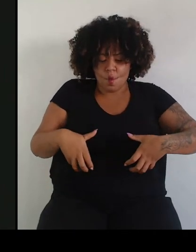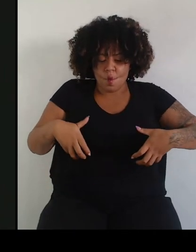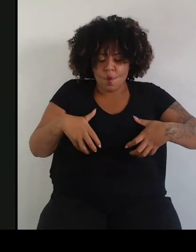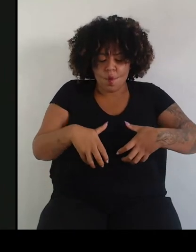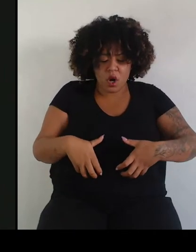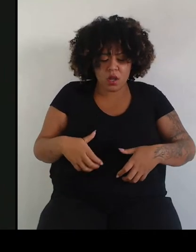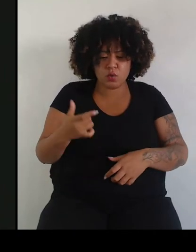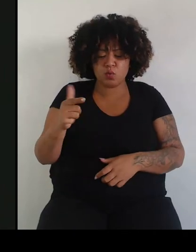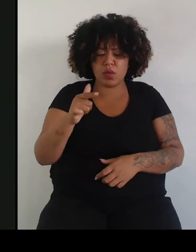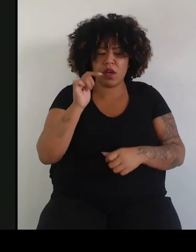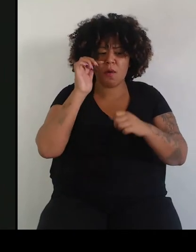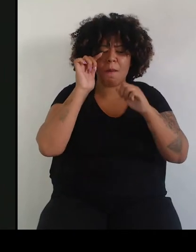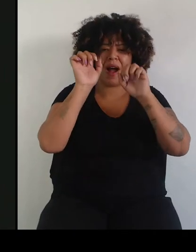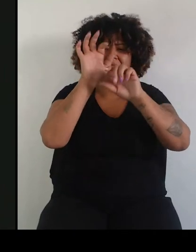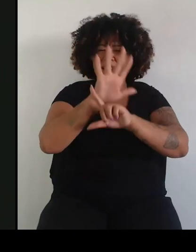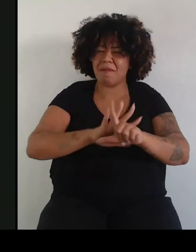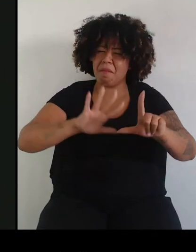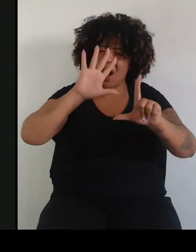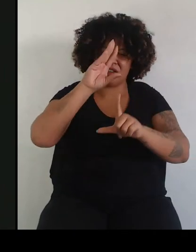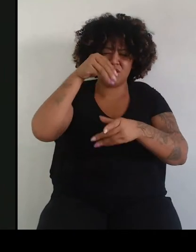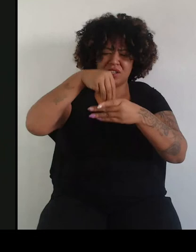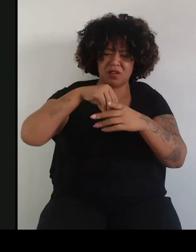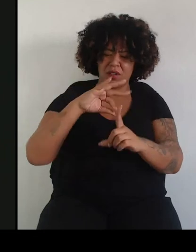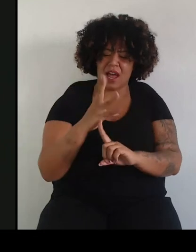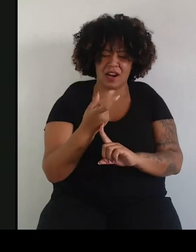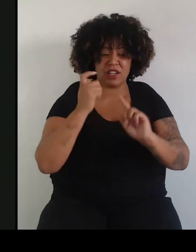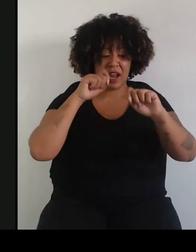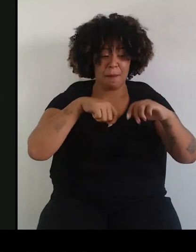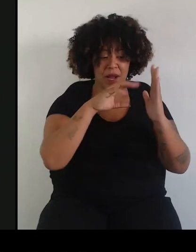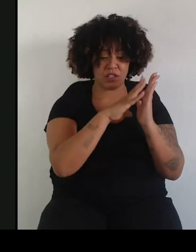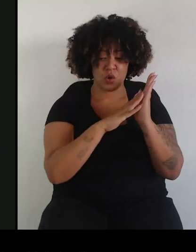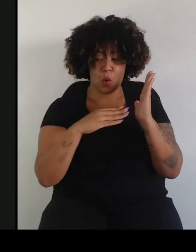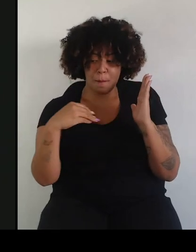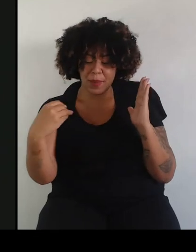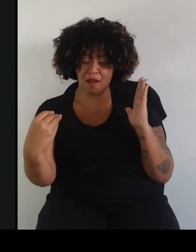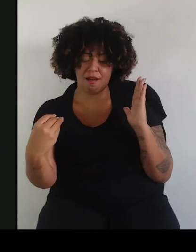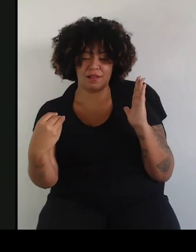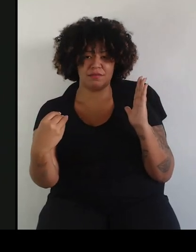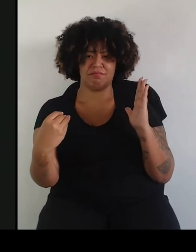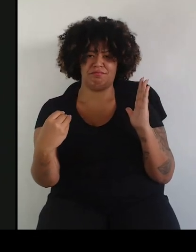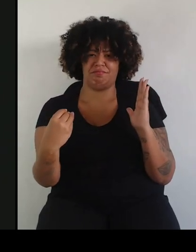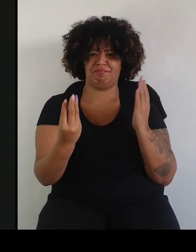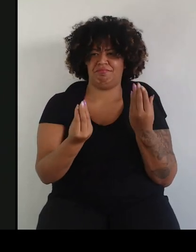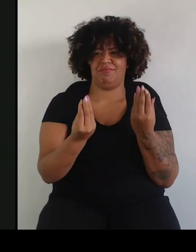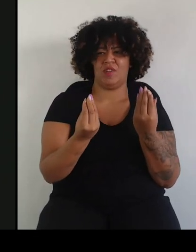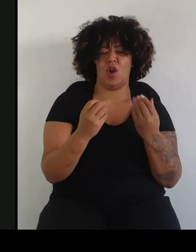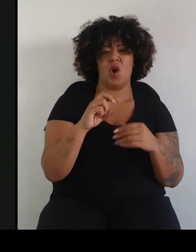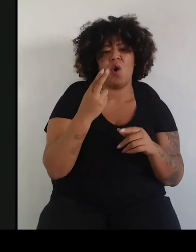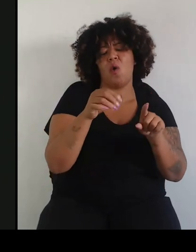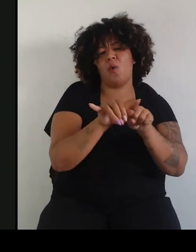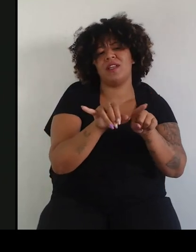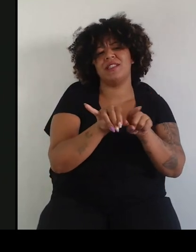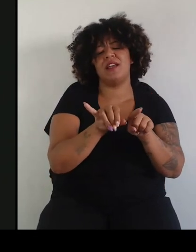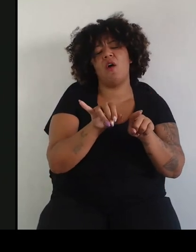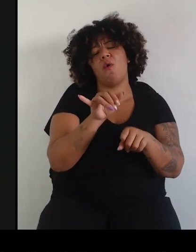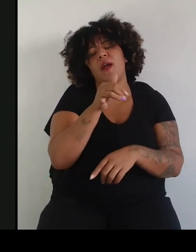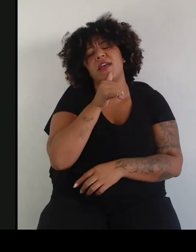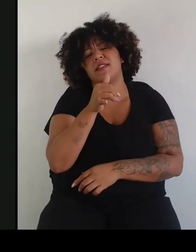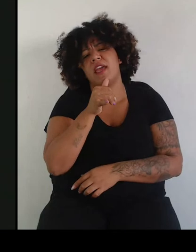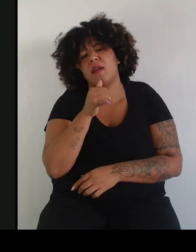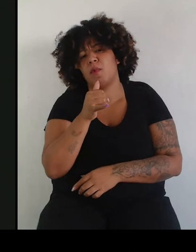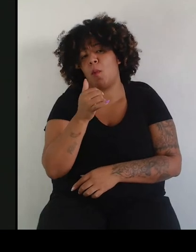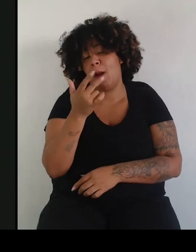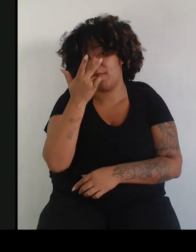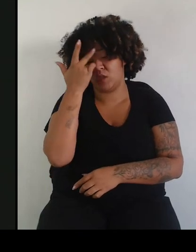imagens da história da arte a serem copiados nem possui um modelo de artista herói não se coloca